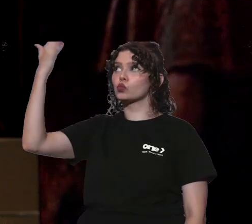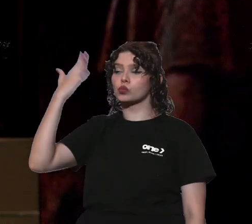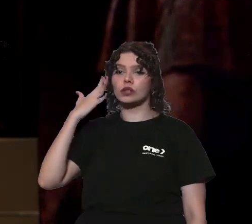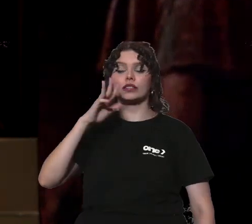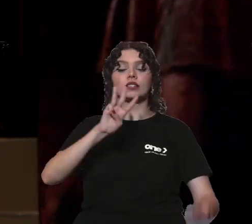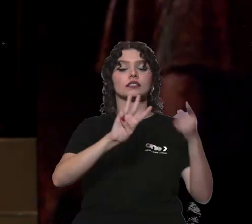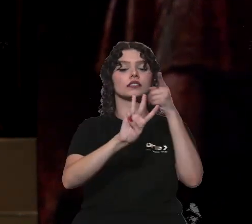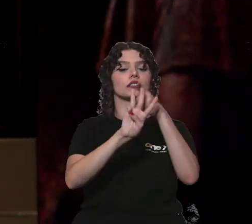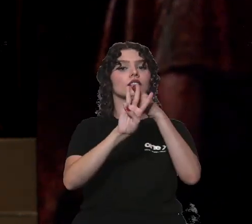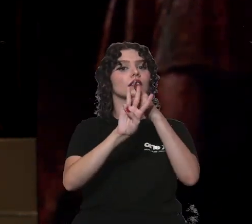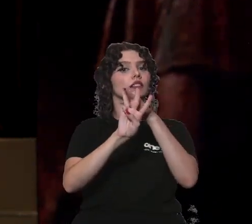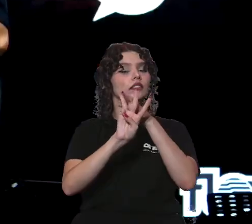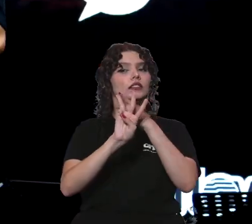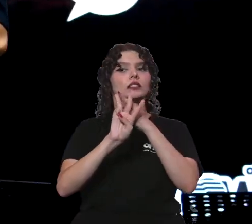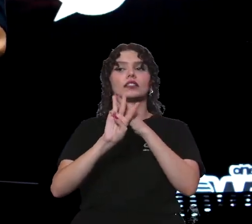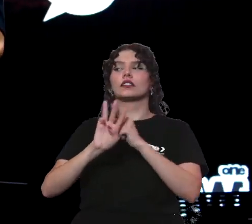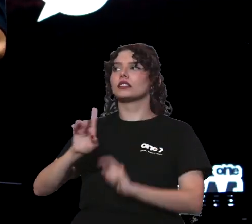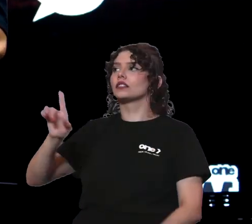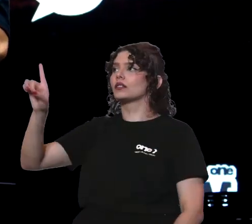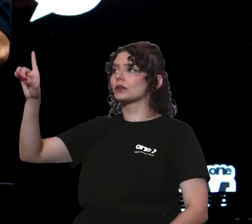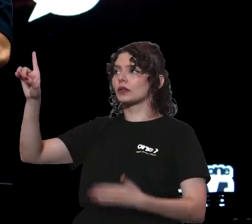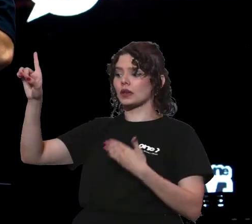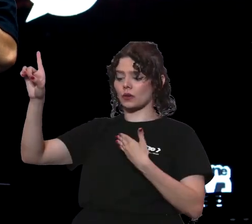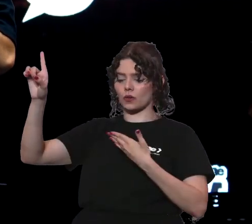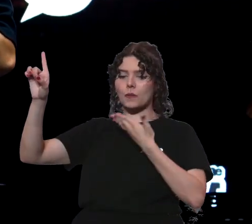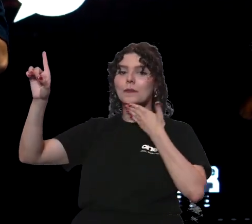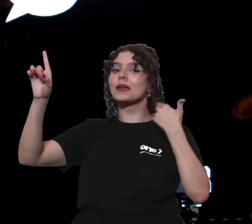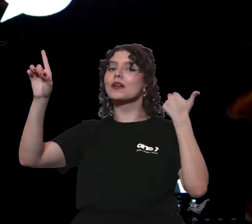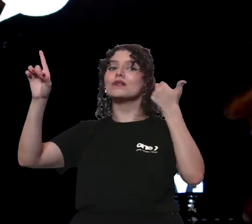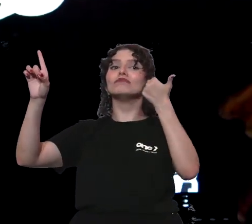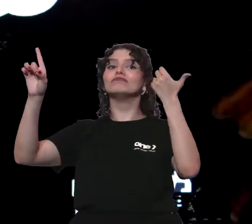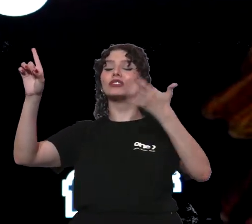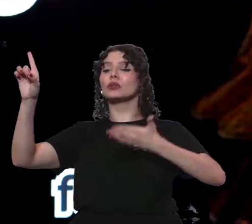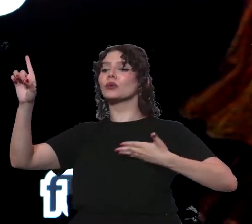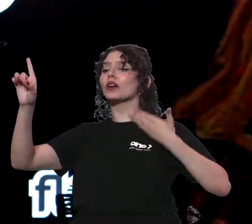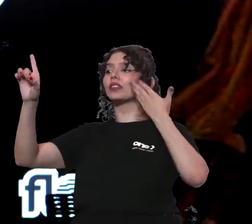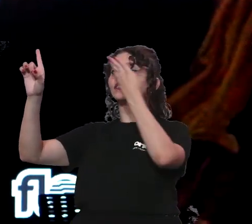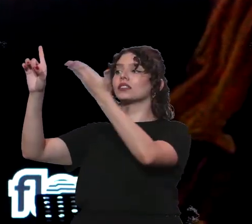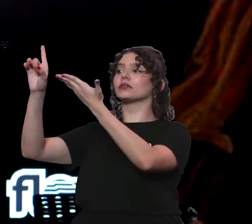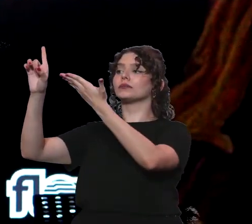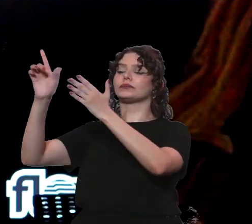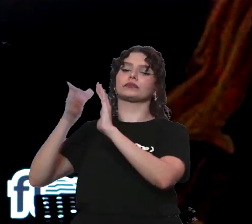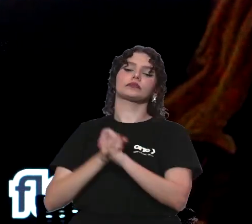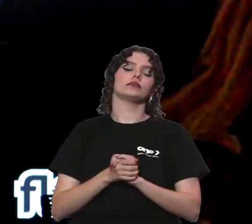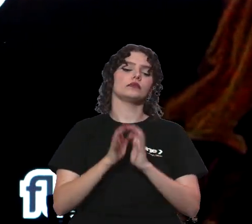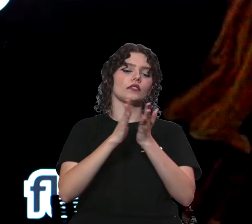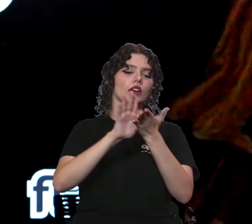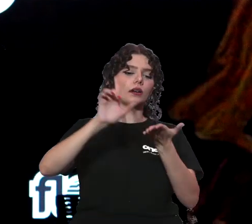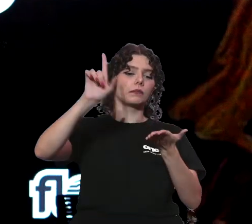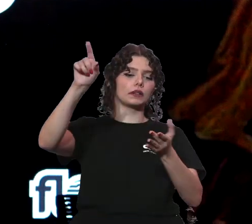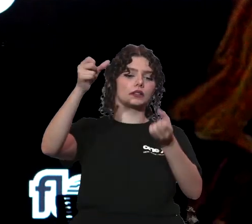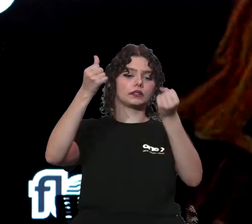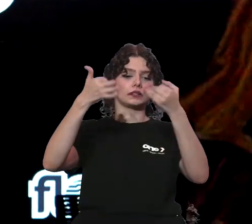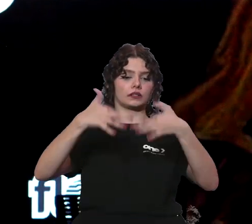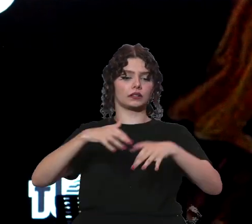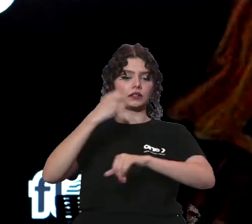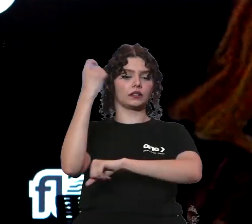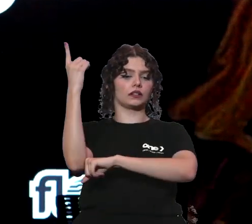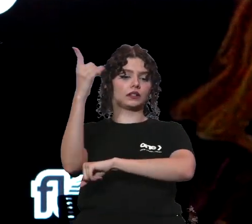bênção, e a terceira coisa é que eu tenho que dar o melhor na presença dele. E a Bíblia diz que depois que